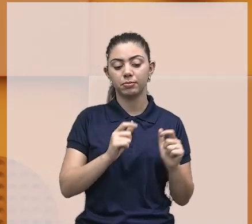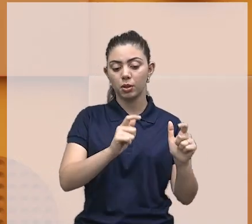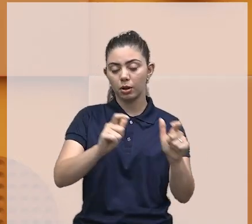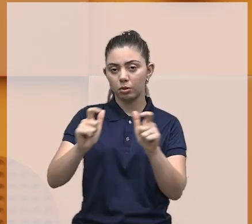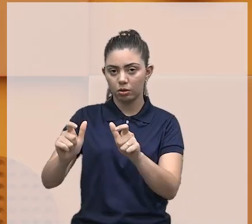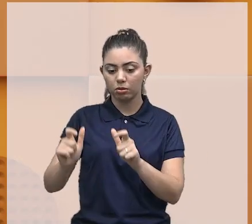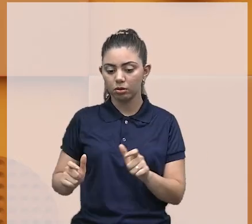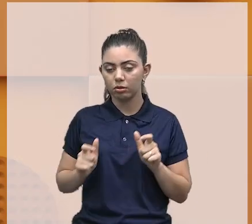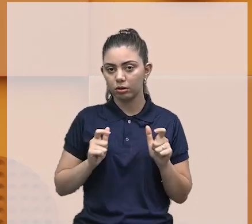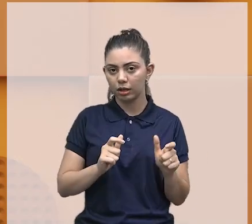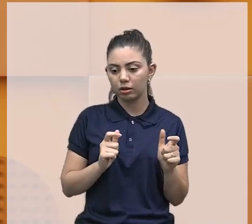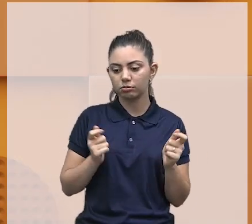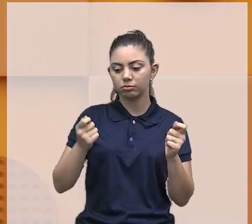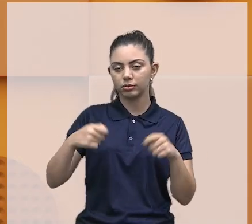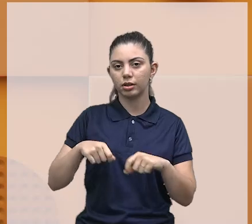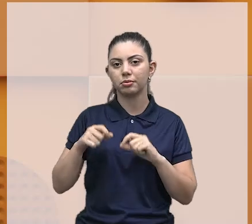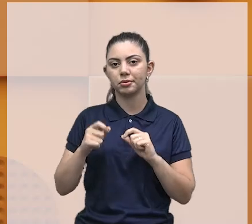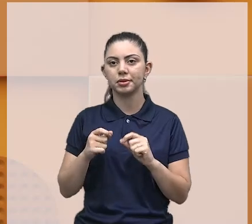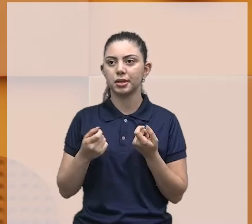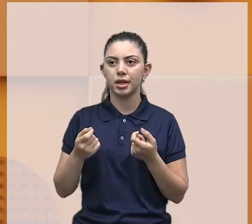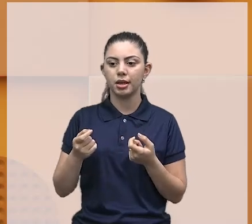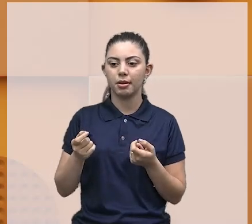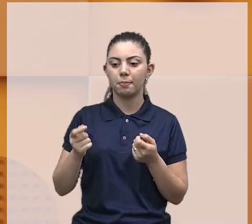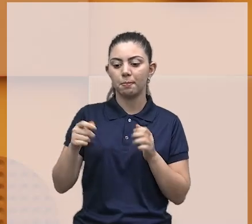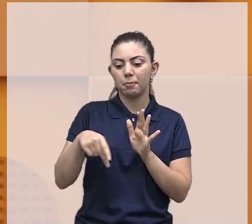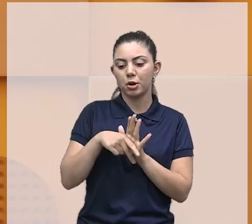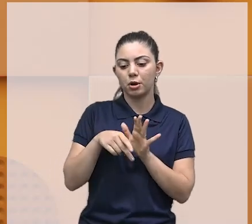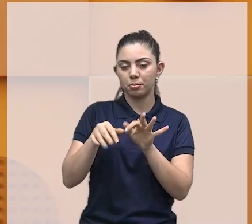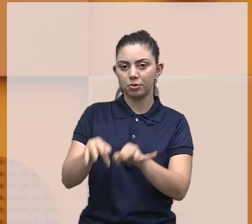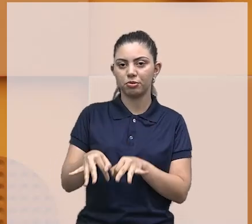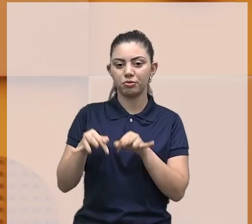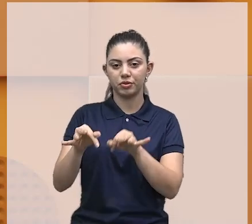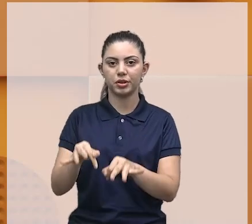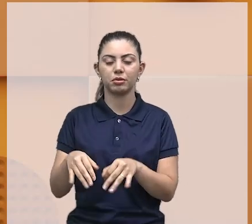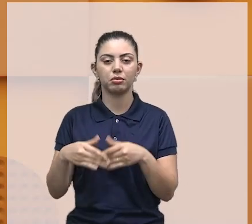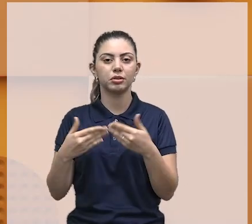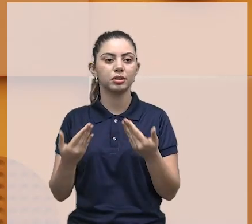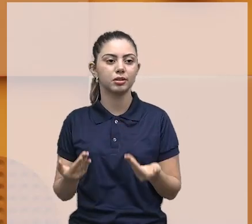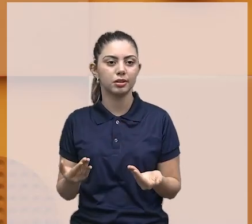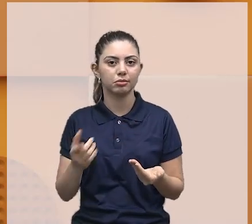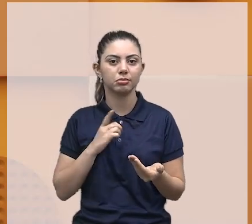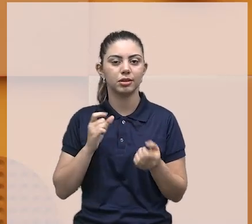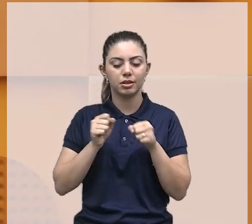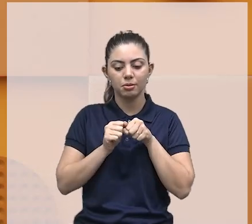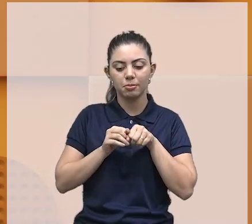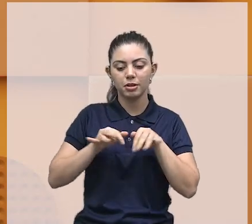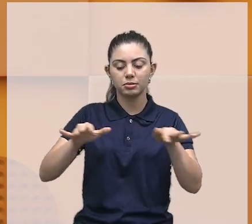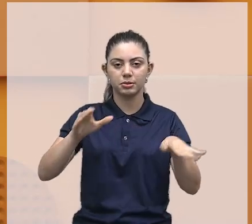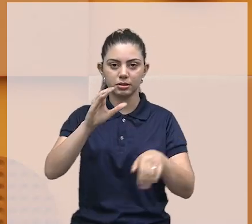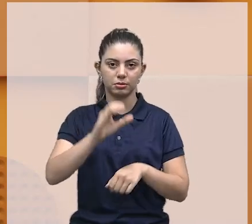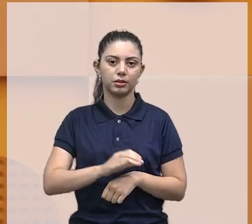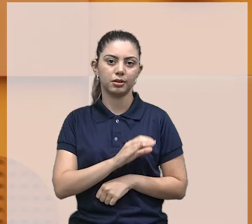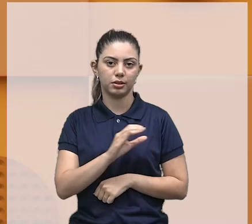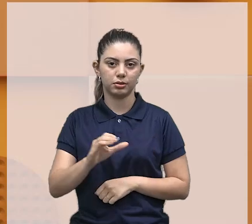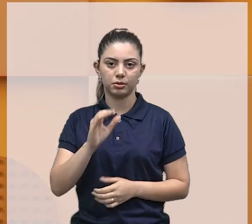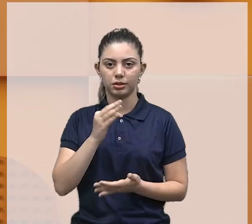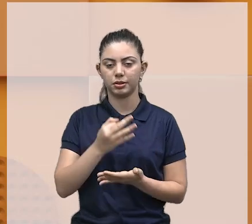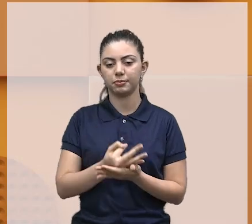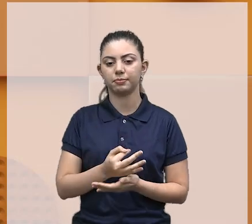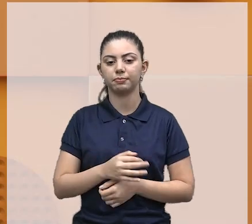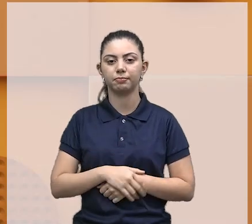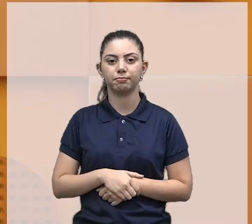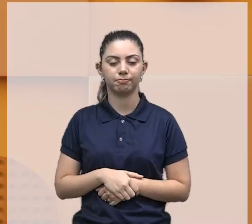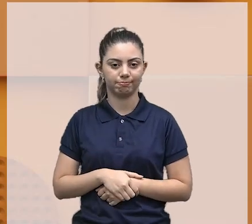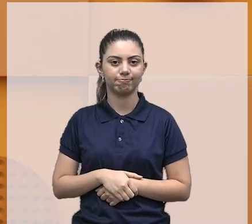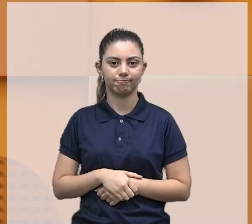né, adquirido ou um feudo constituído, nós vamos ter, então, essa expansão da fé católica, tá certo? Vamos falar,